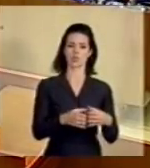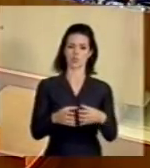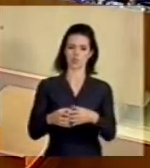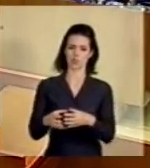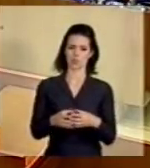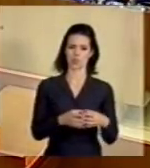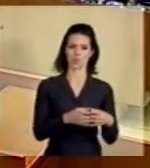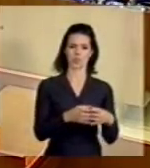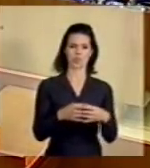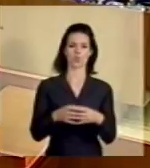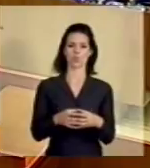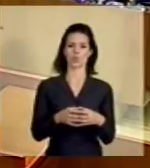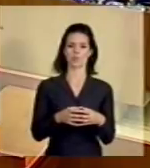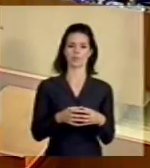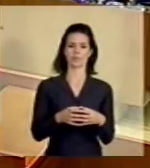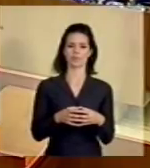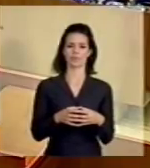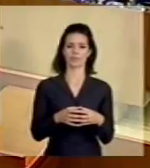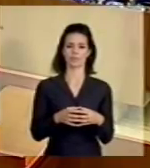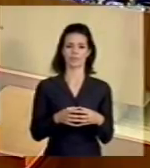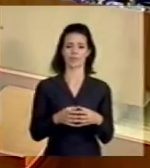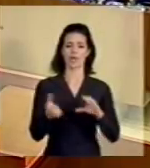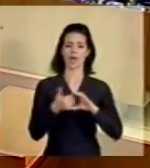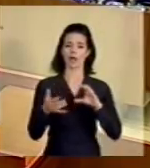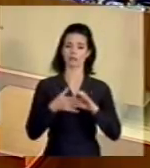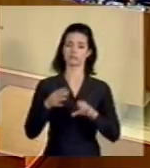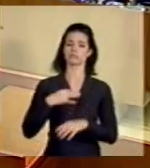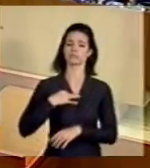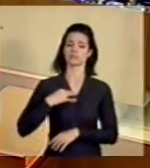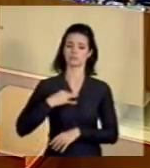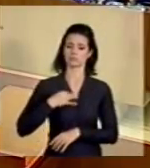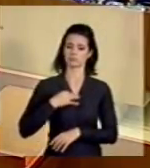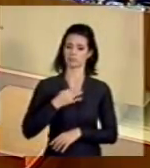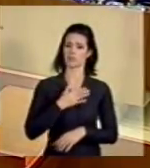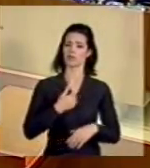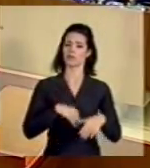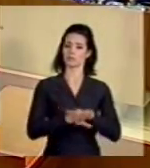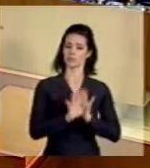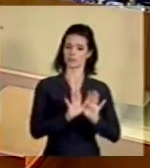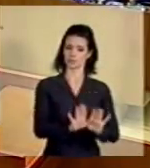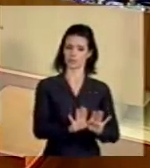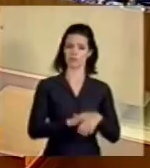julgado, o caráter voluntário do acordo está integralmente preservado. Em todo caso, o negócio jurídico não